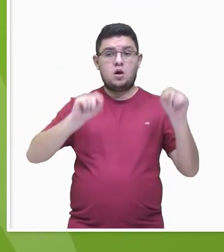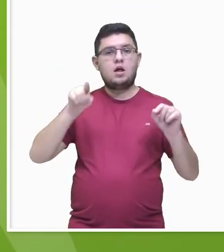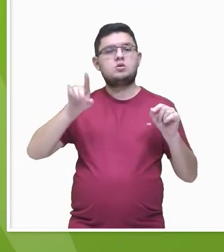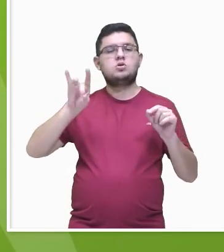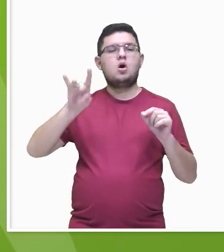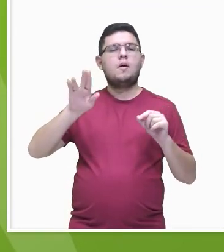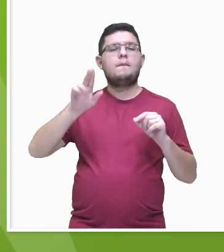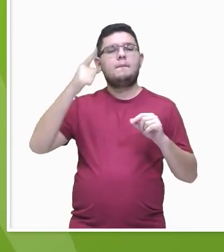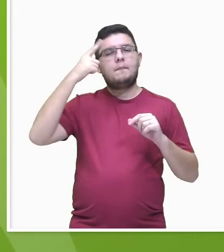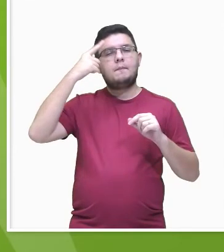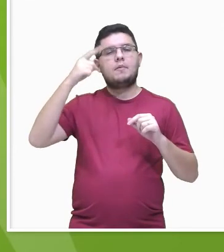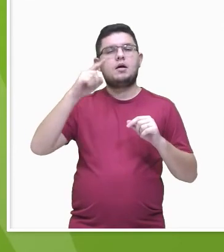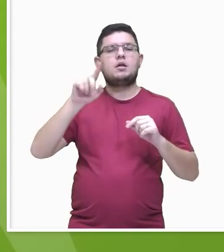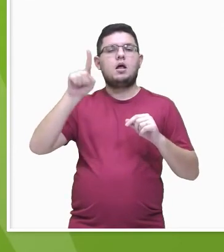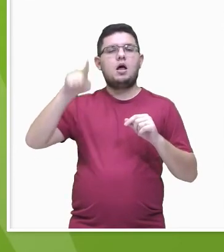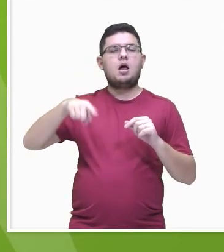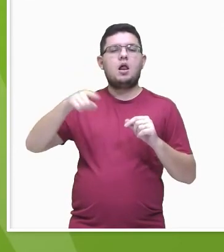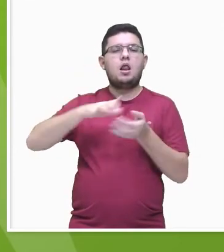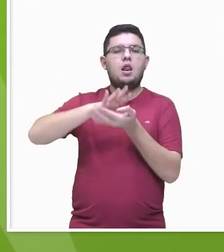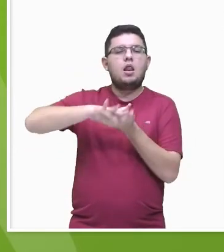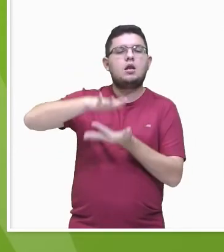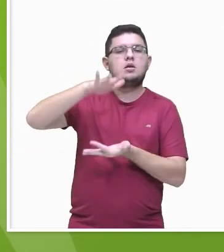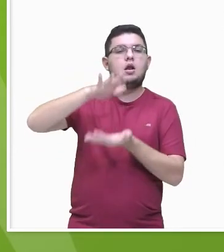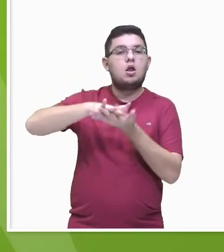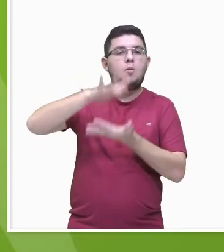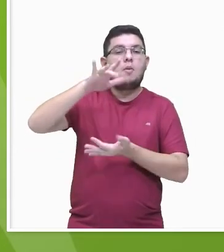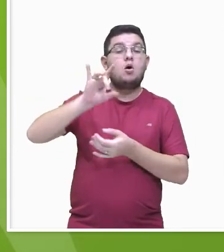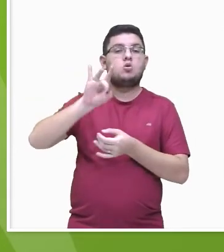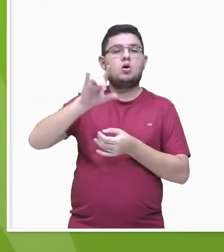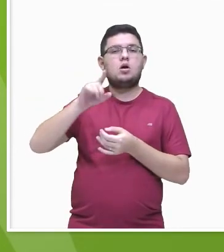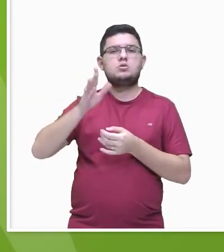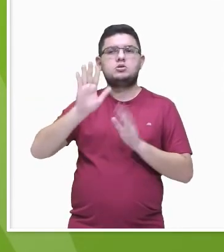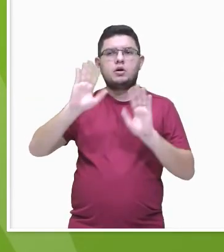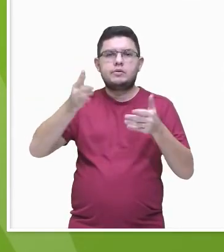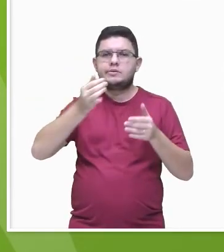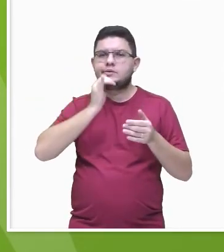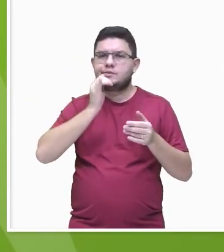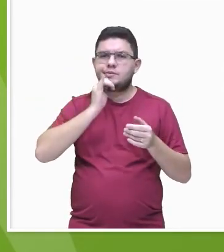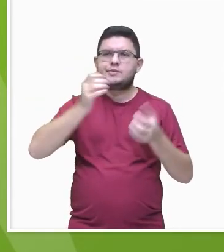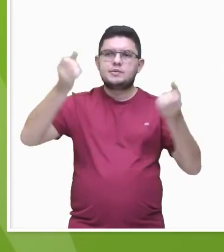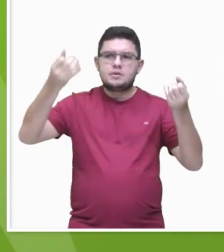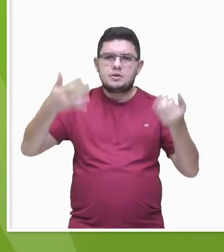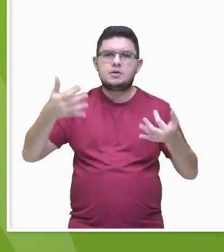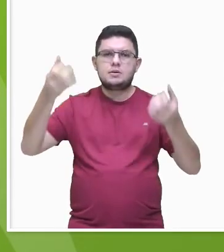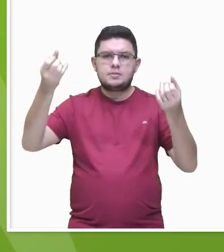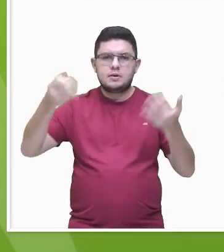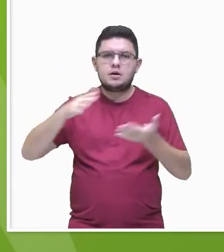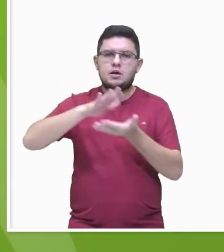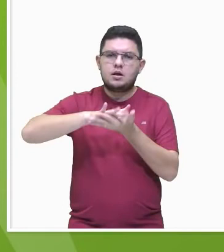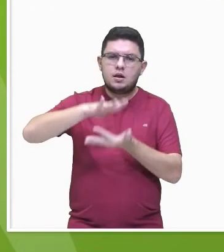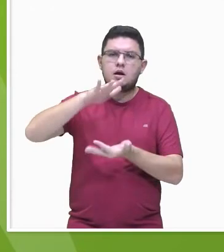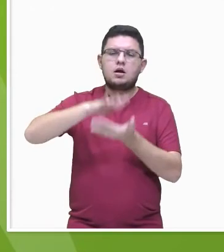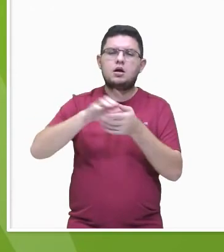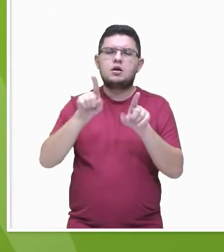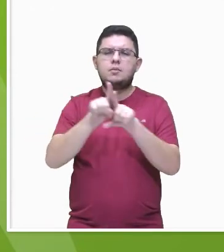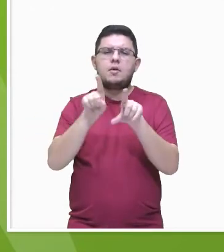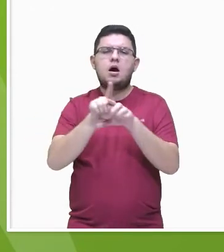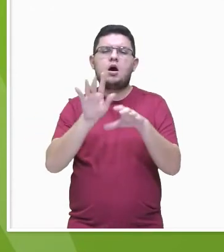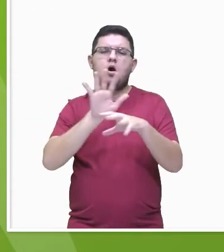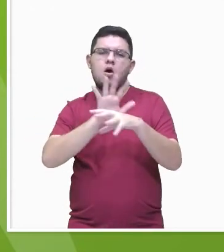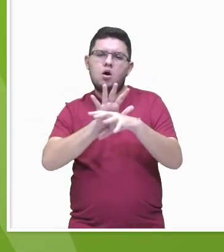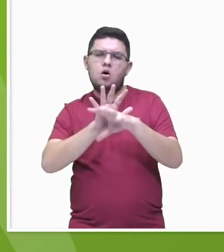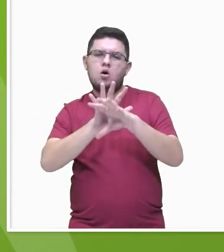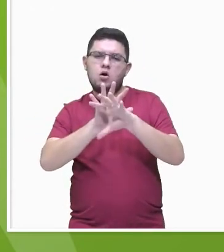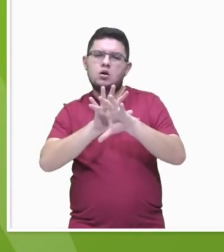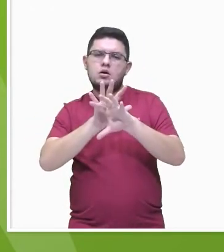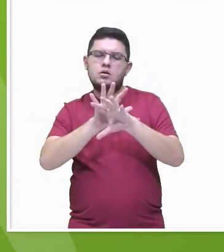né, porque a gente já viu vários exemplos aqui da estrela do mar, já falamos bastante da estrela do mar, conhecemos um pouquinho do ouriço, lembra? Mas a gente vai ter